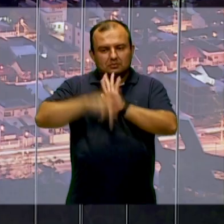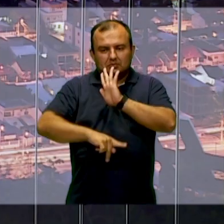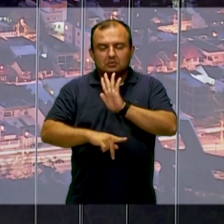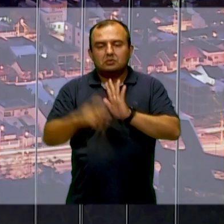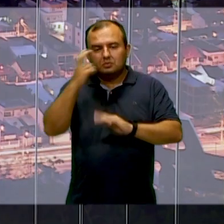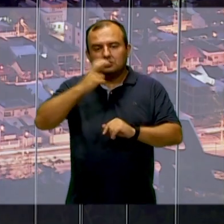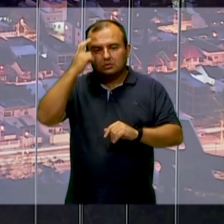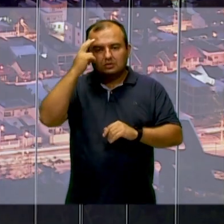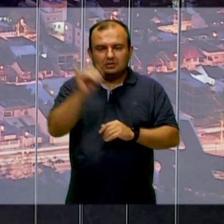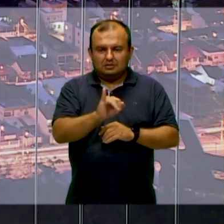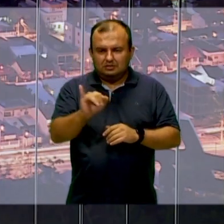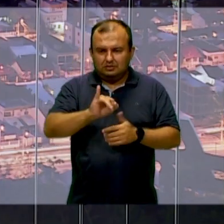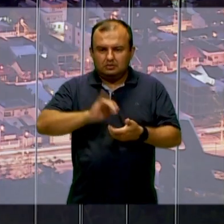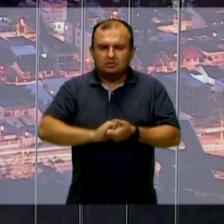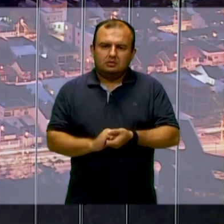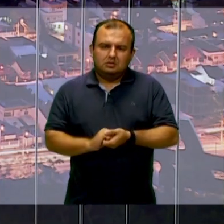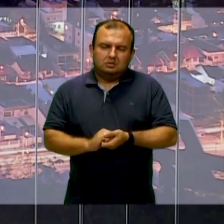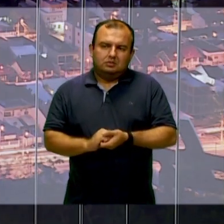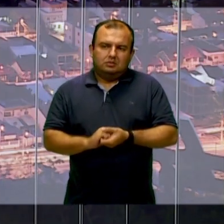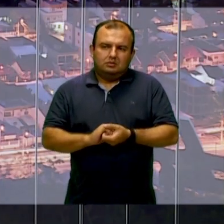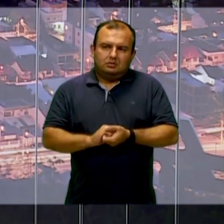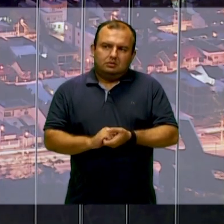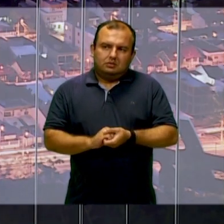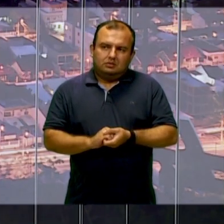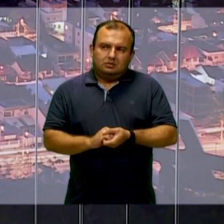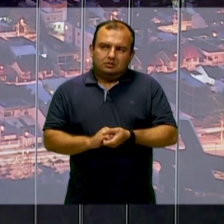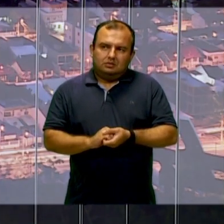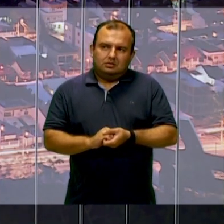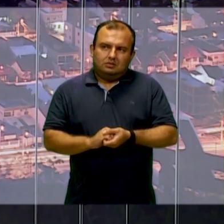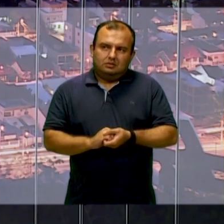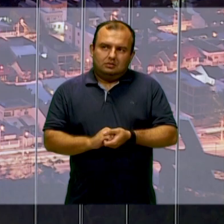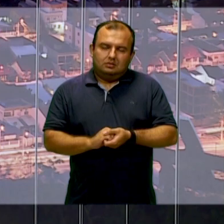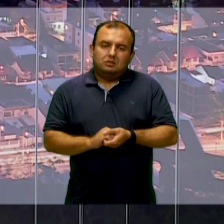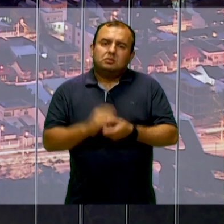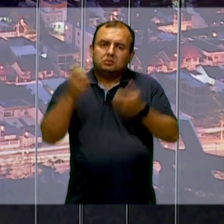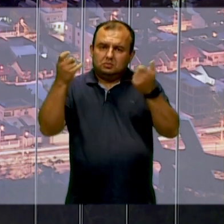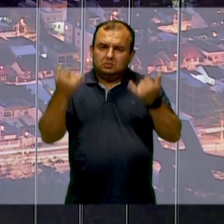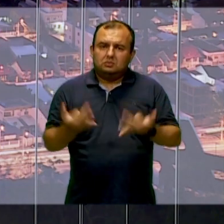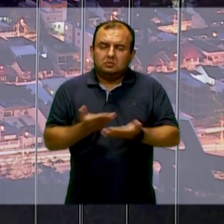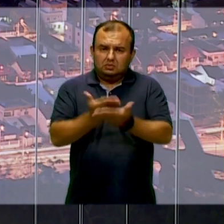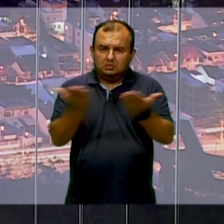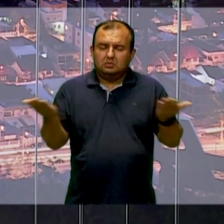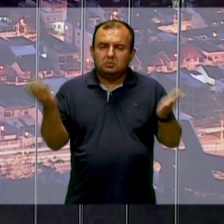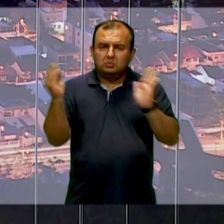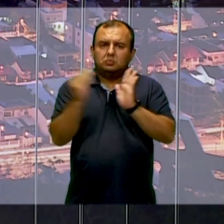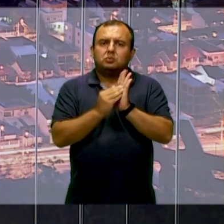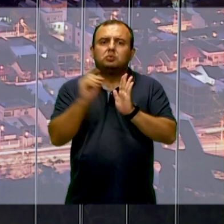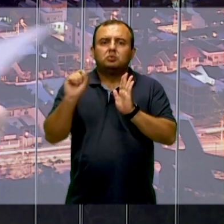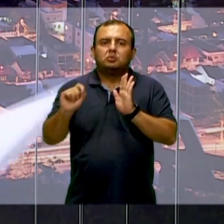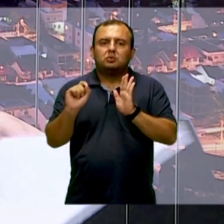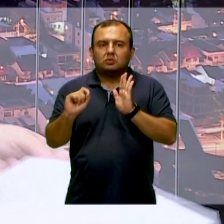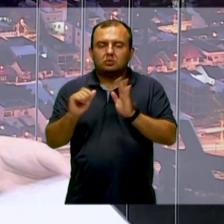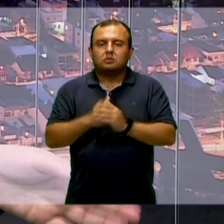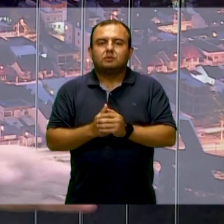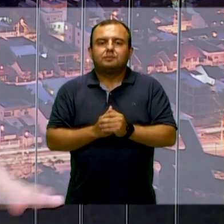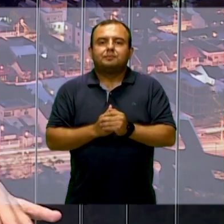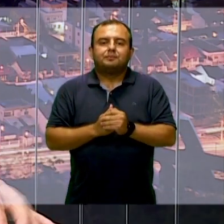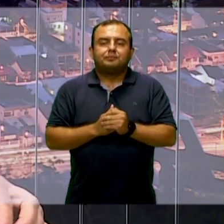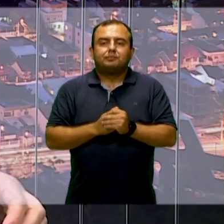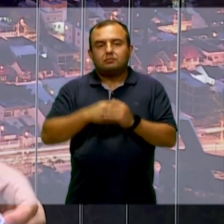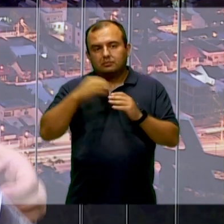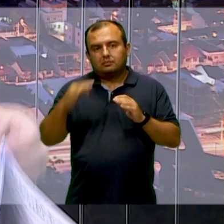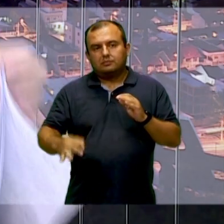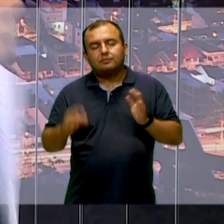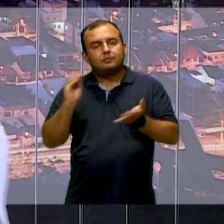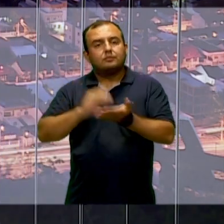Itajaí. E uma das coisas que você colocou foi exatamente essa questão